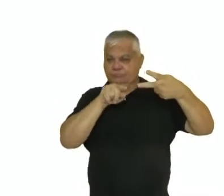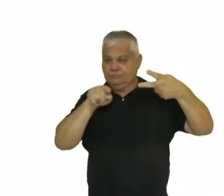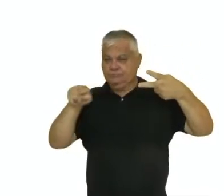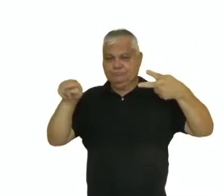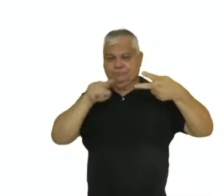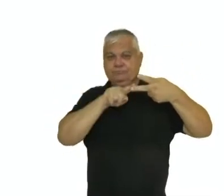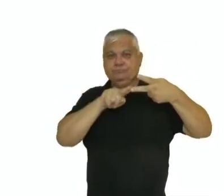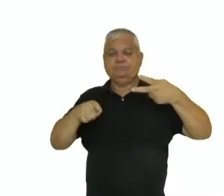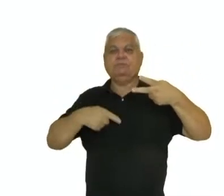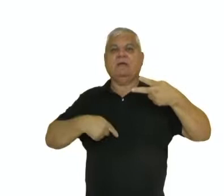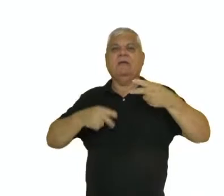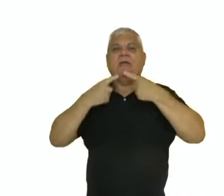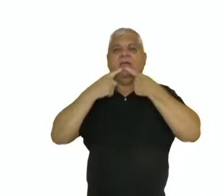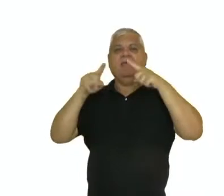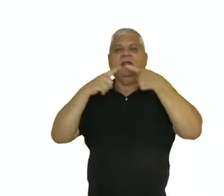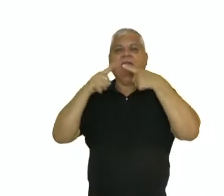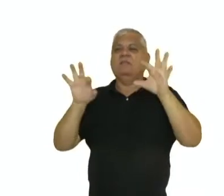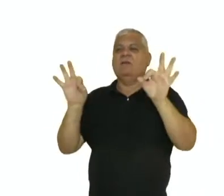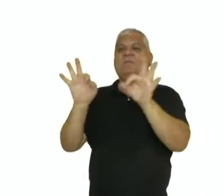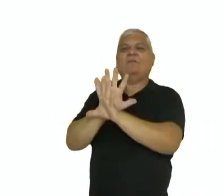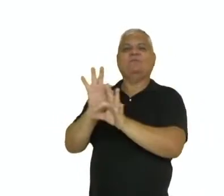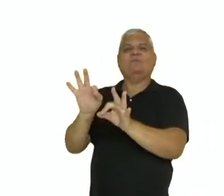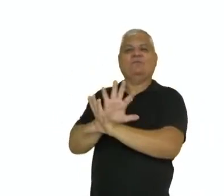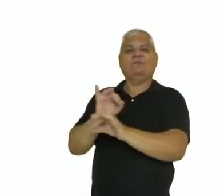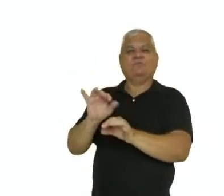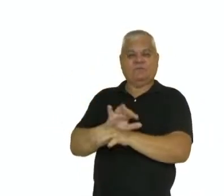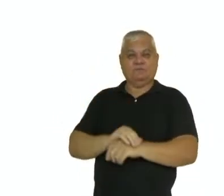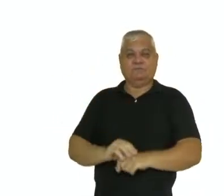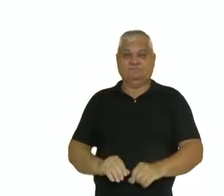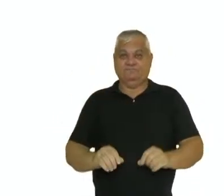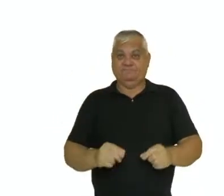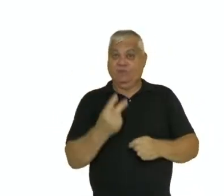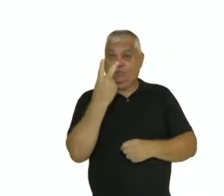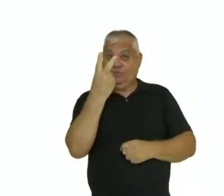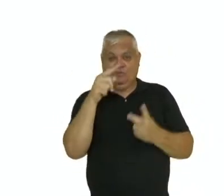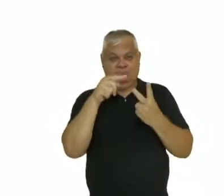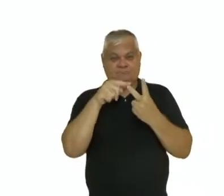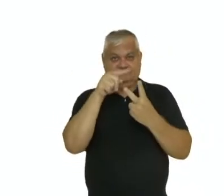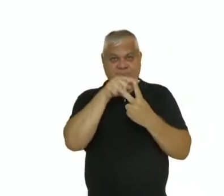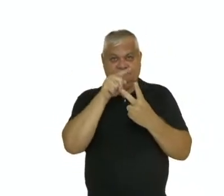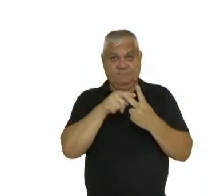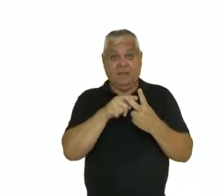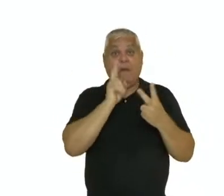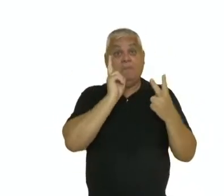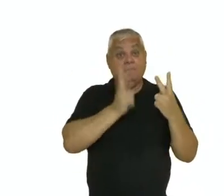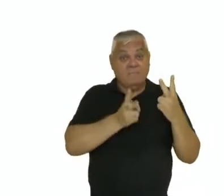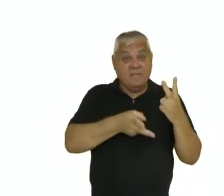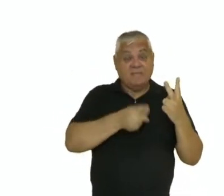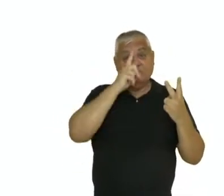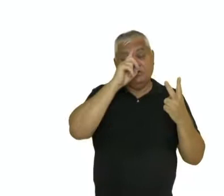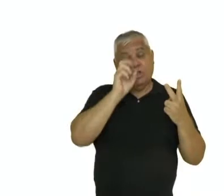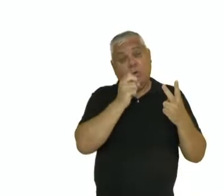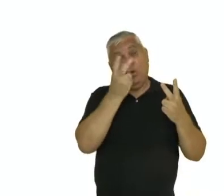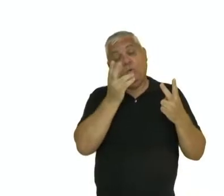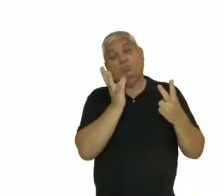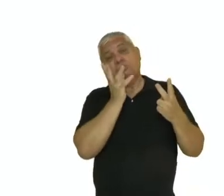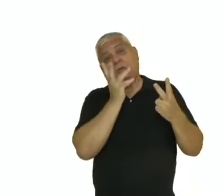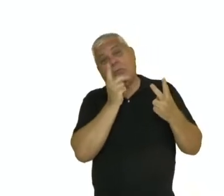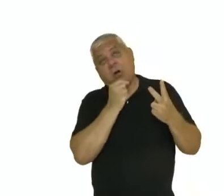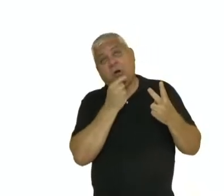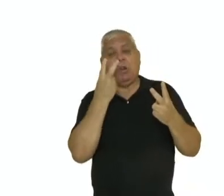de reclamações resolvidas. As reclamações podem ser resolvidas no mesmo dia ou demorarem mais de um dia para